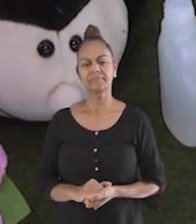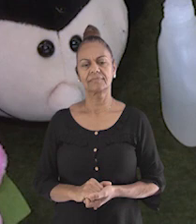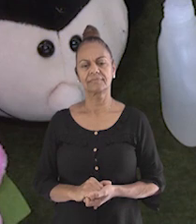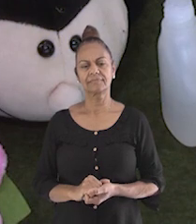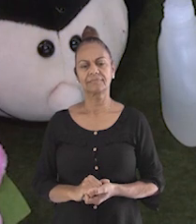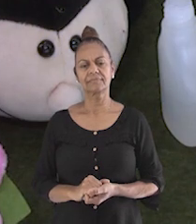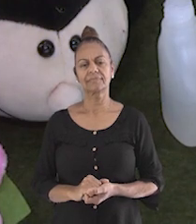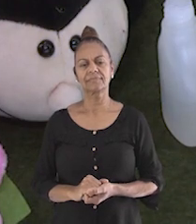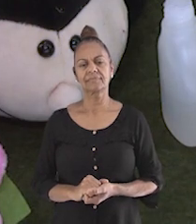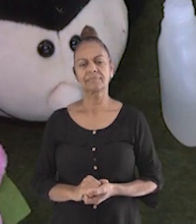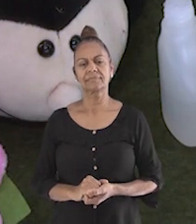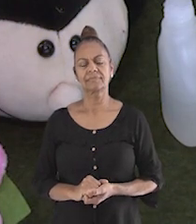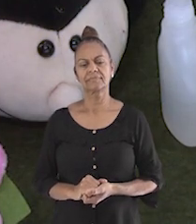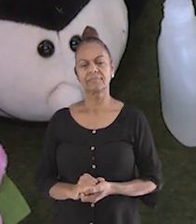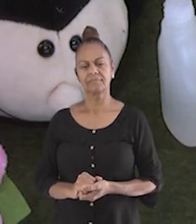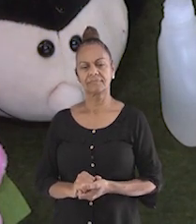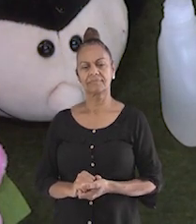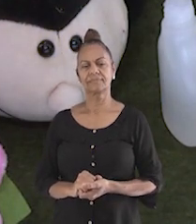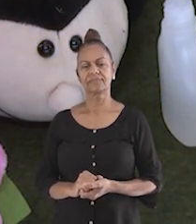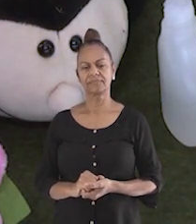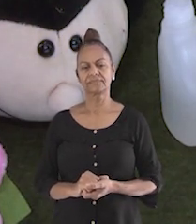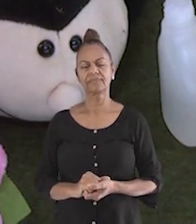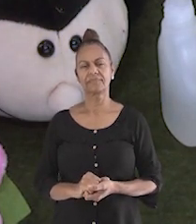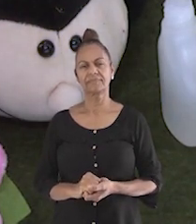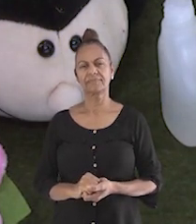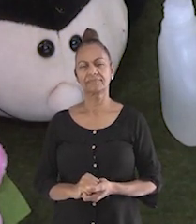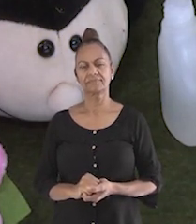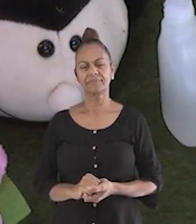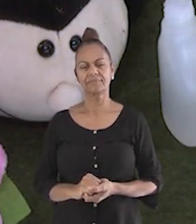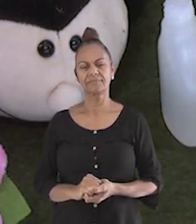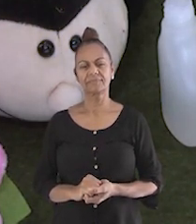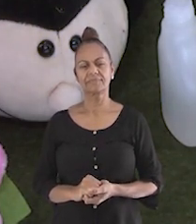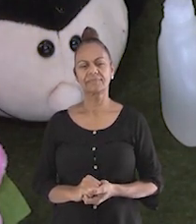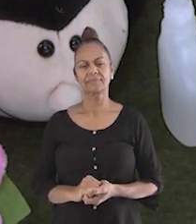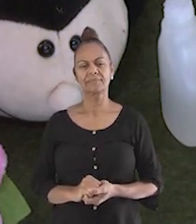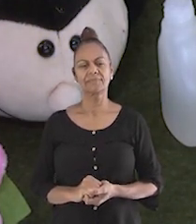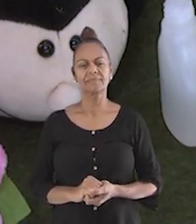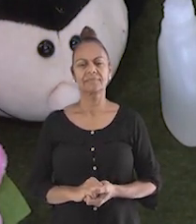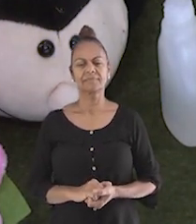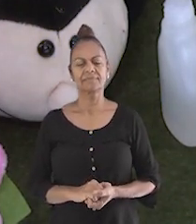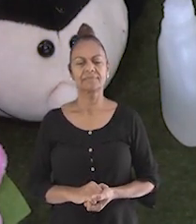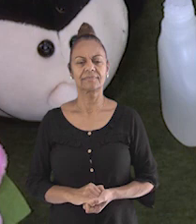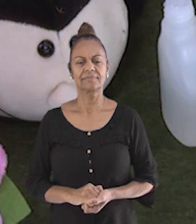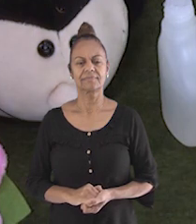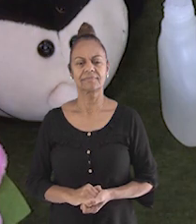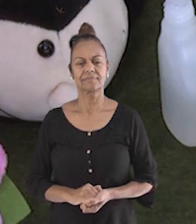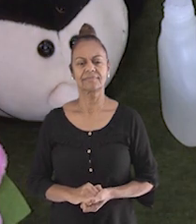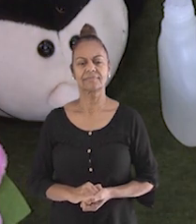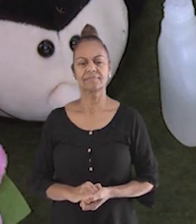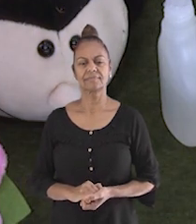E coloque no rolinho de papel higiênico.